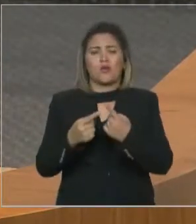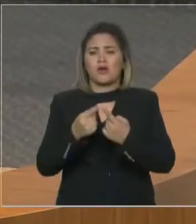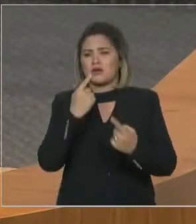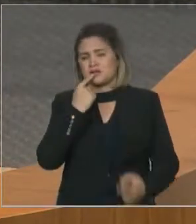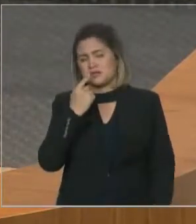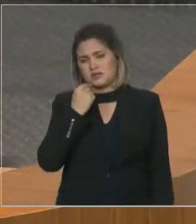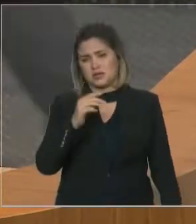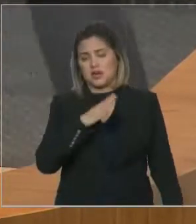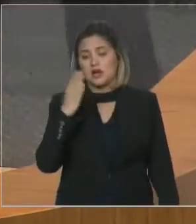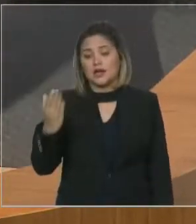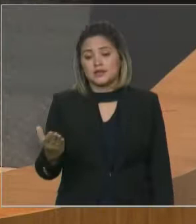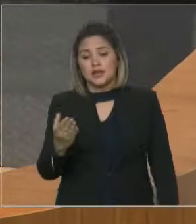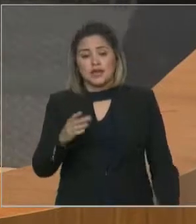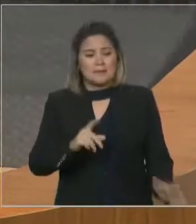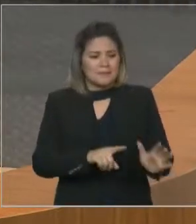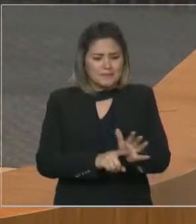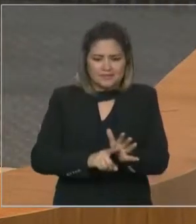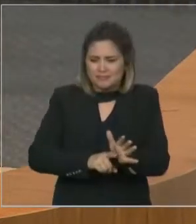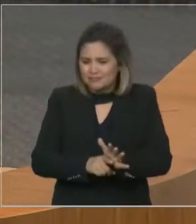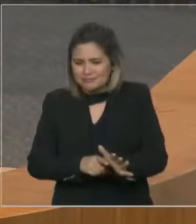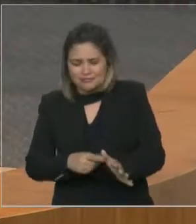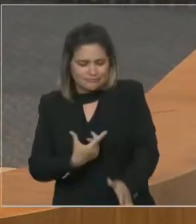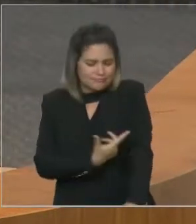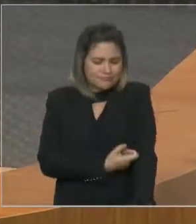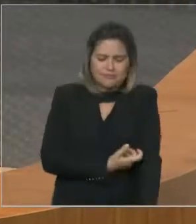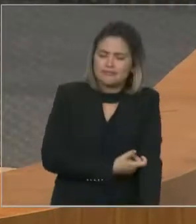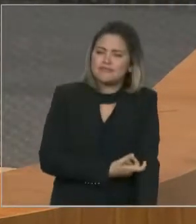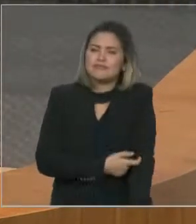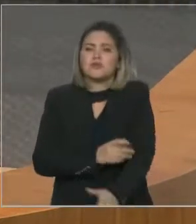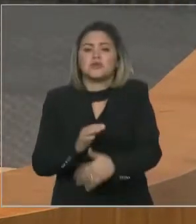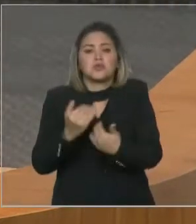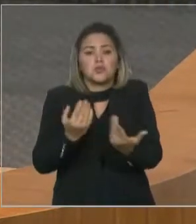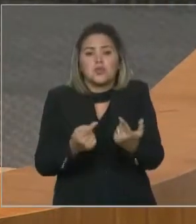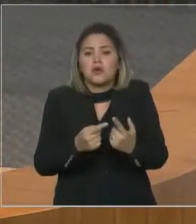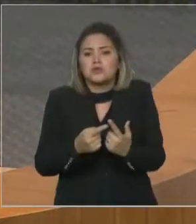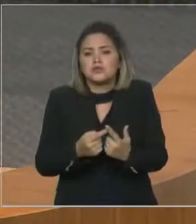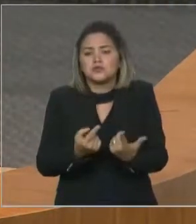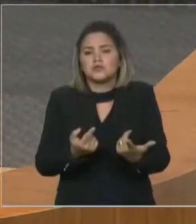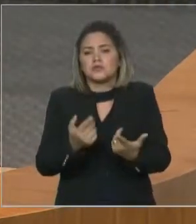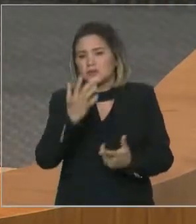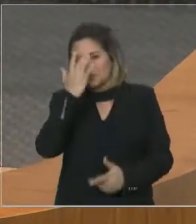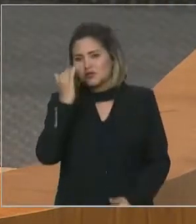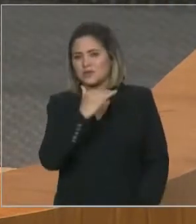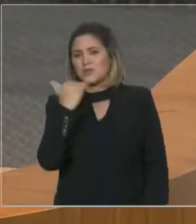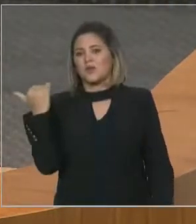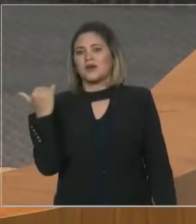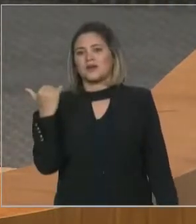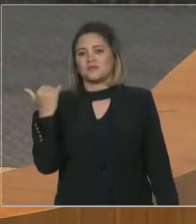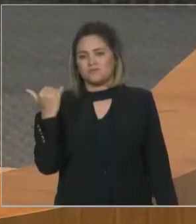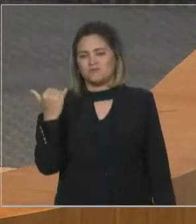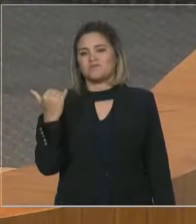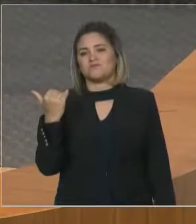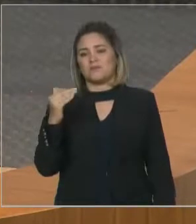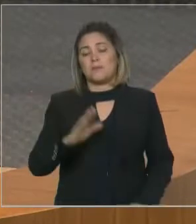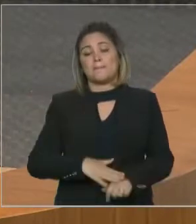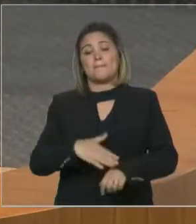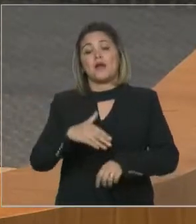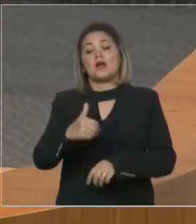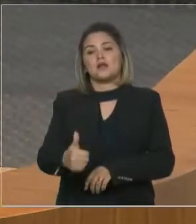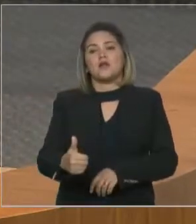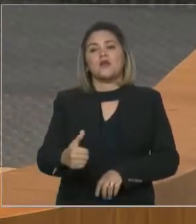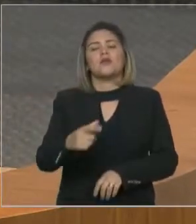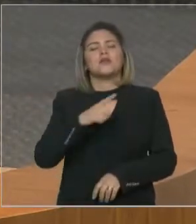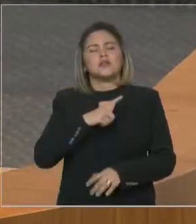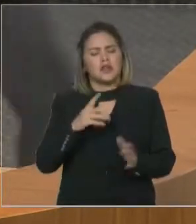pessoa, faleceu. Porque não existe meio melhor do que na carteira de identidade para que